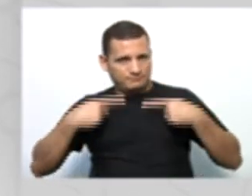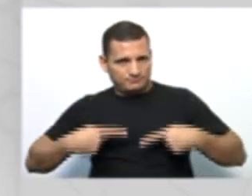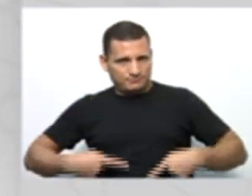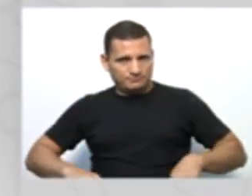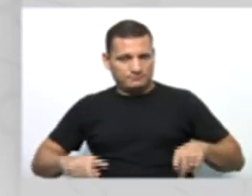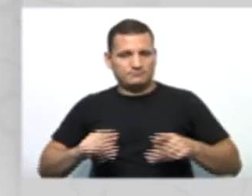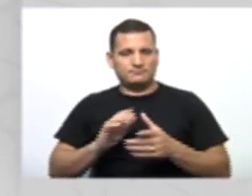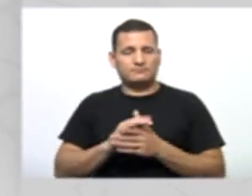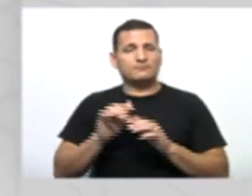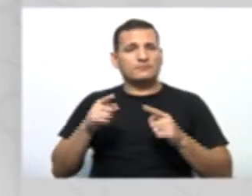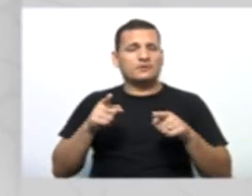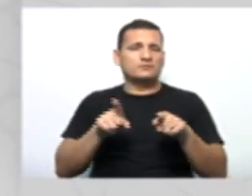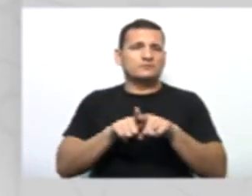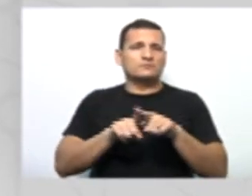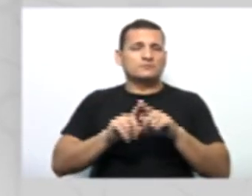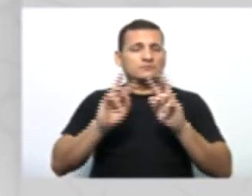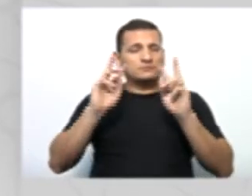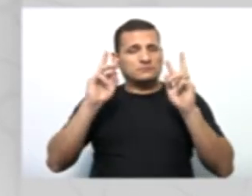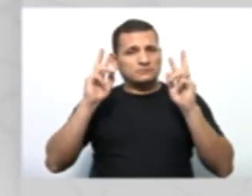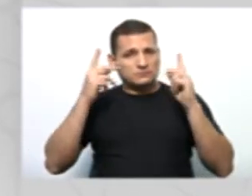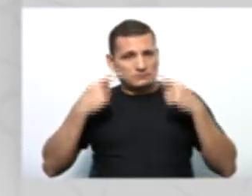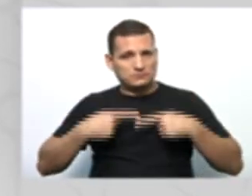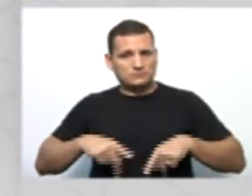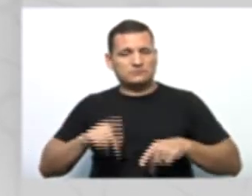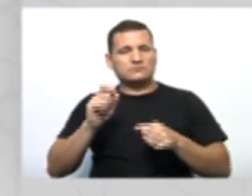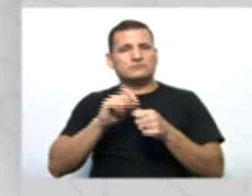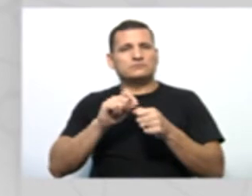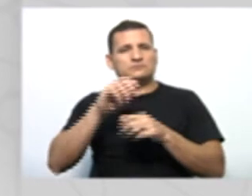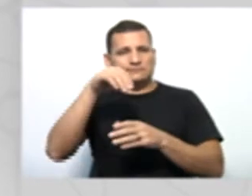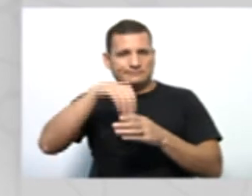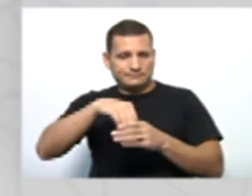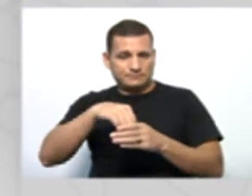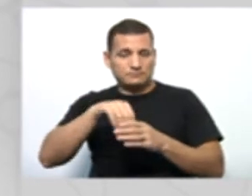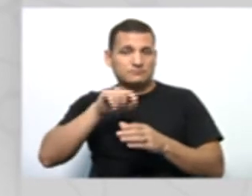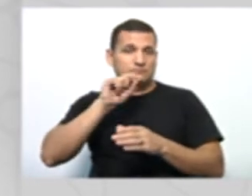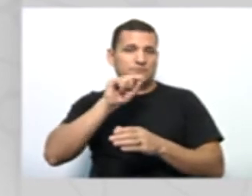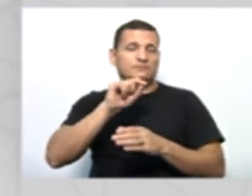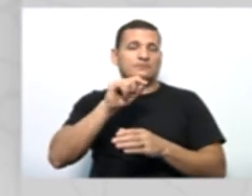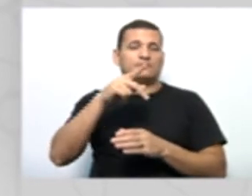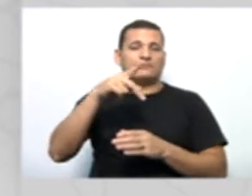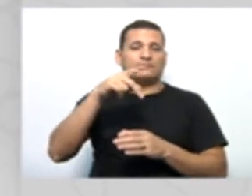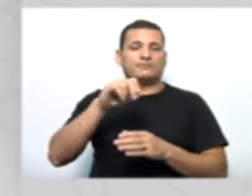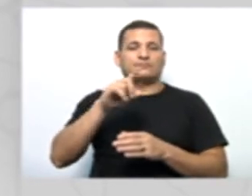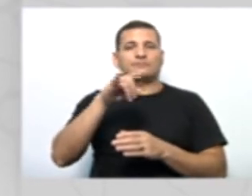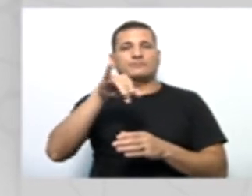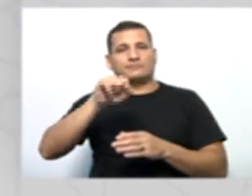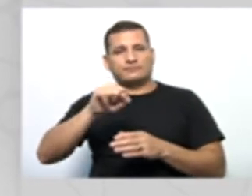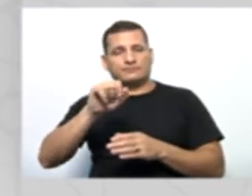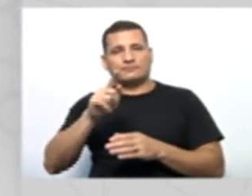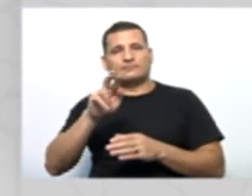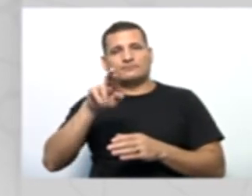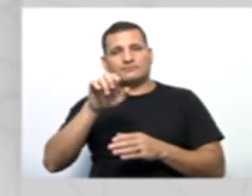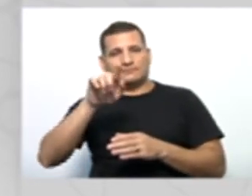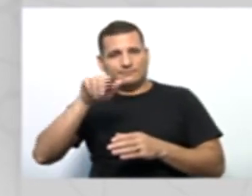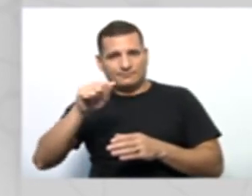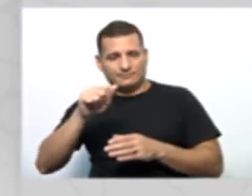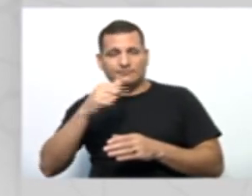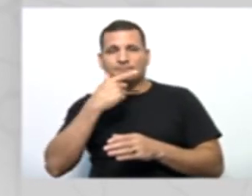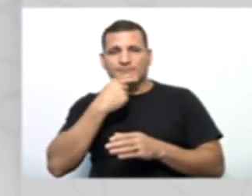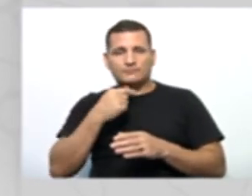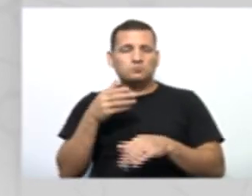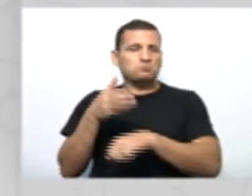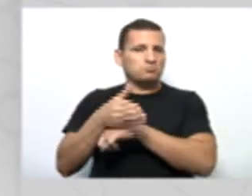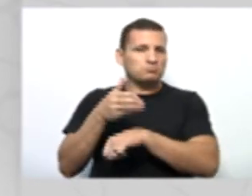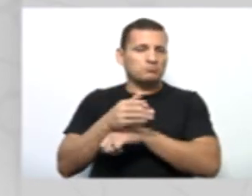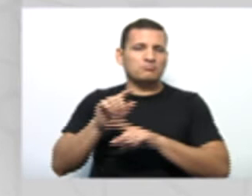também o agir dentro dessa cidade. E na polis grega, os homens participavam, mas infelizmente não eram todos os